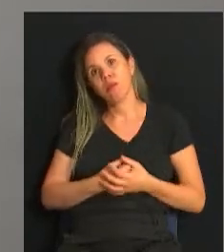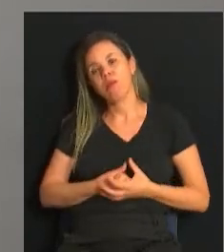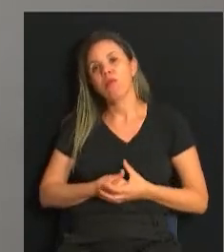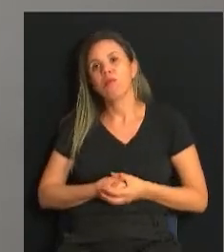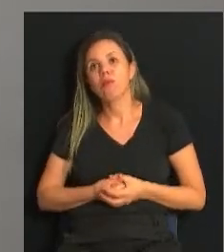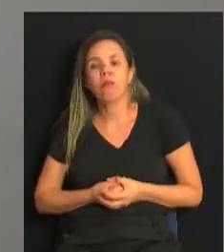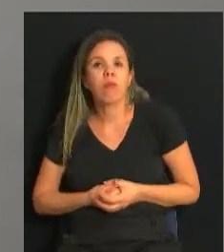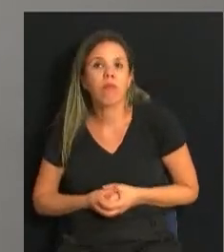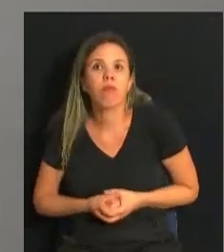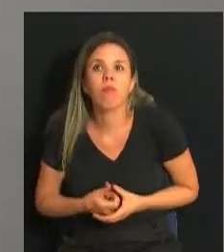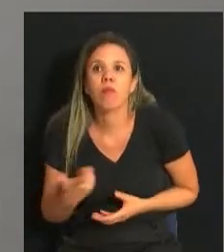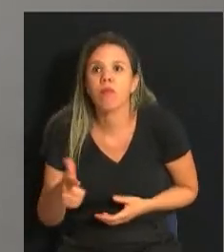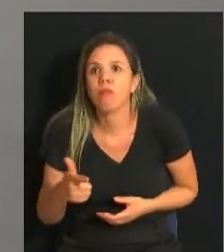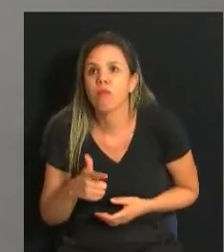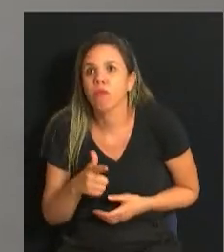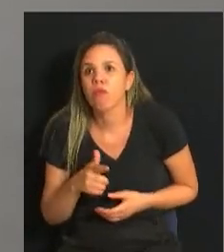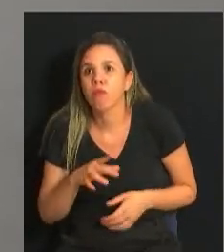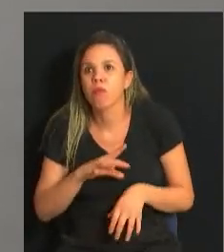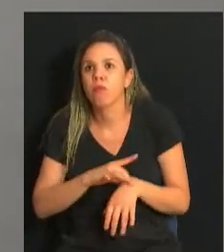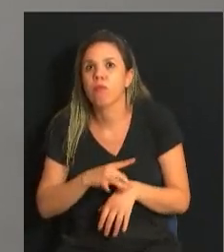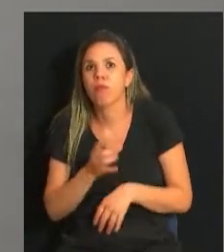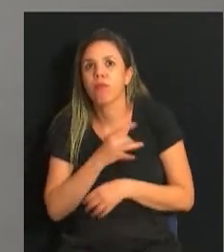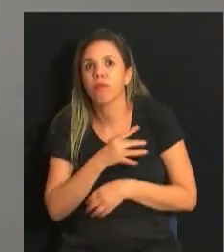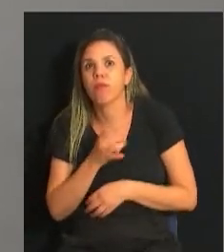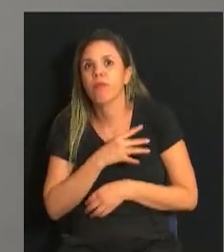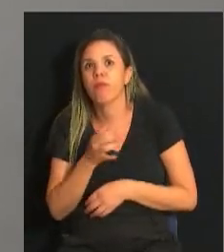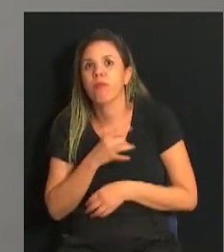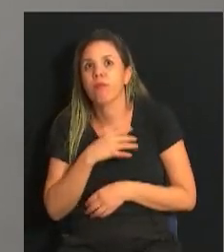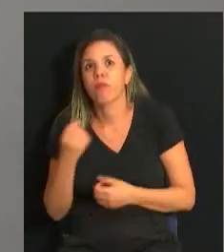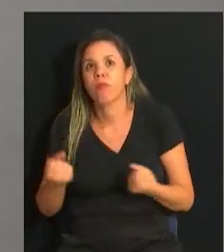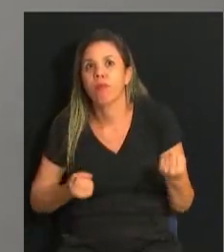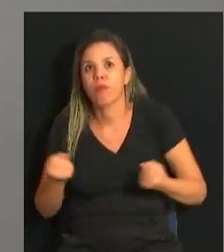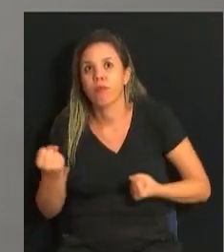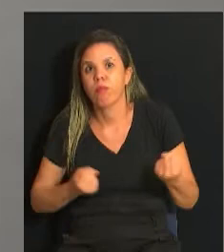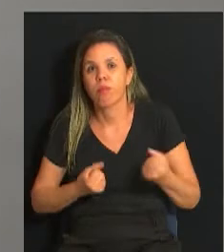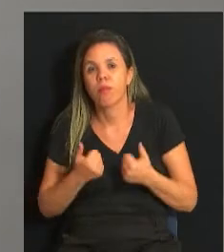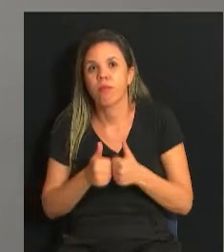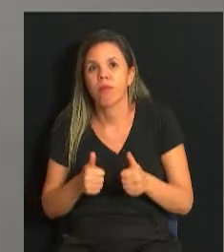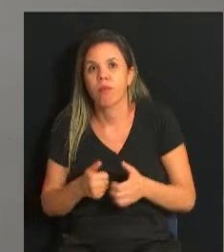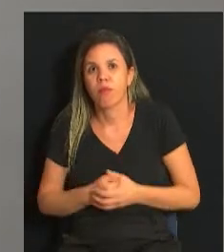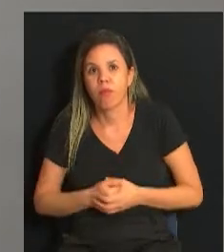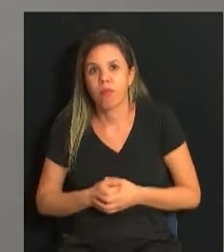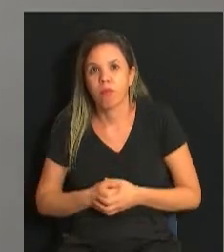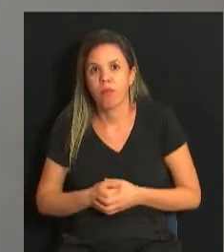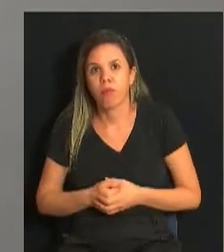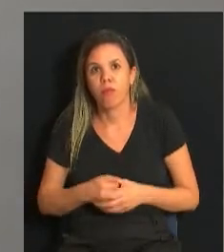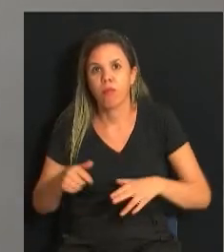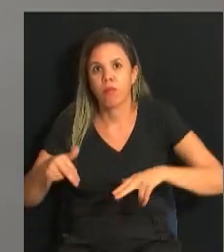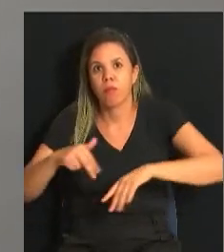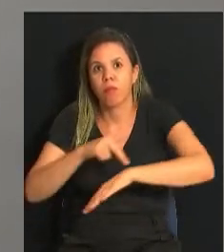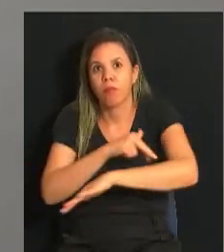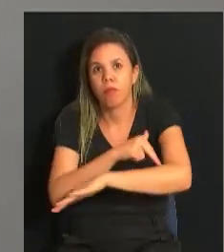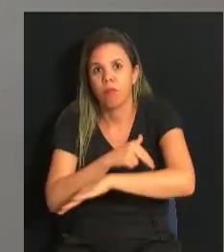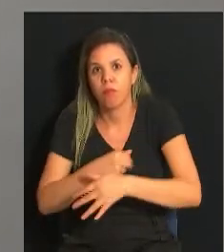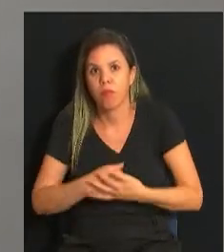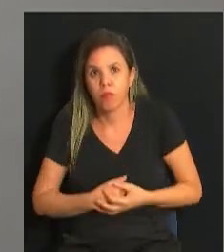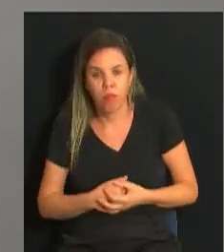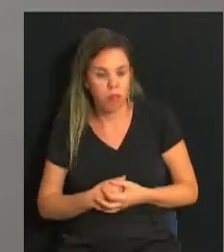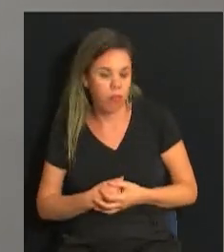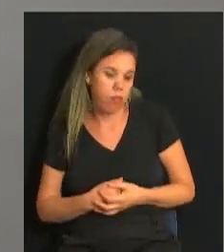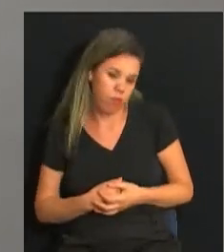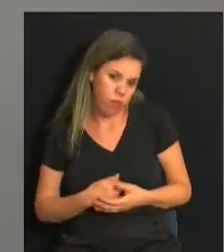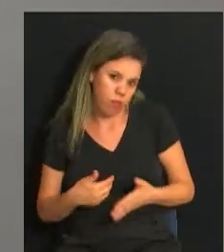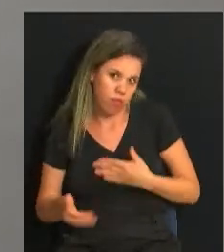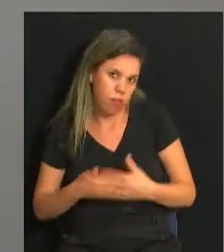uma insegurança é um medo né está passando ali com os veículos de ônibus até mesmo os pedestres que passam por ali é que